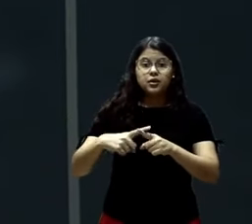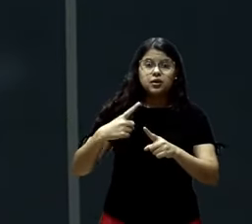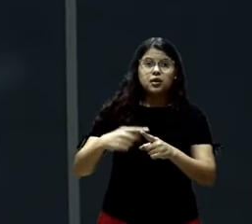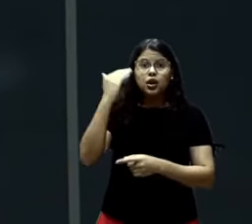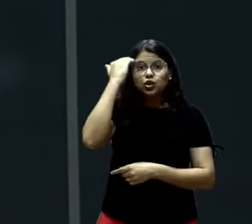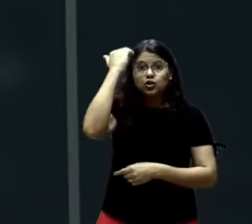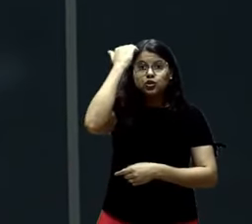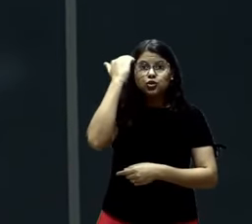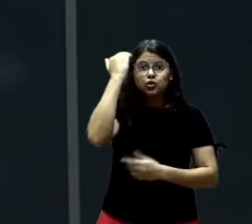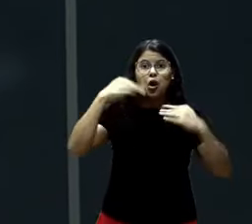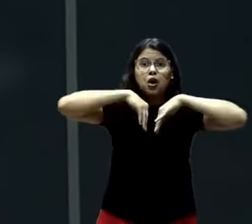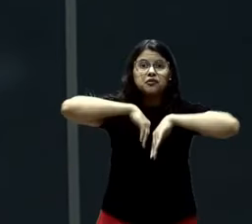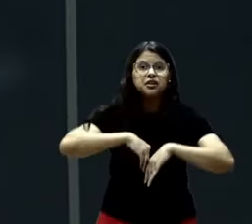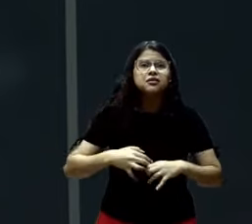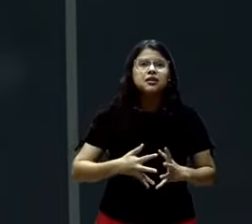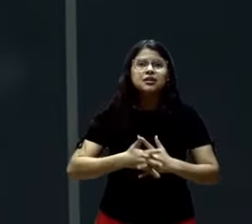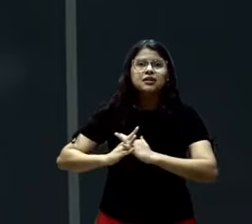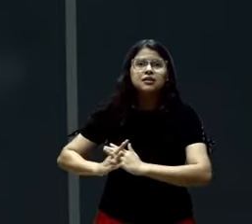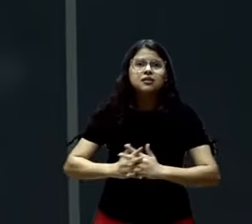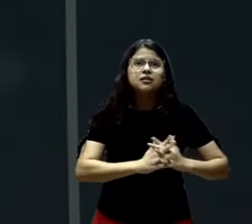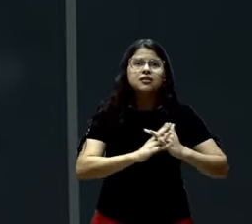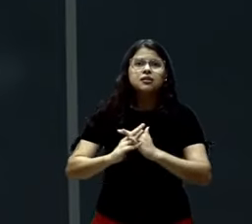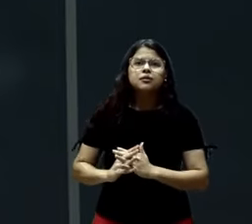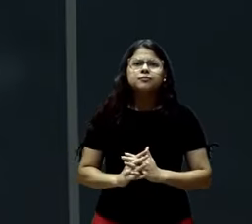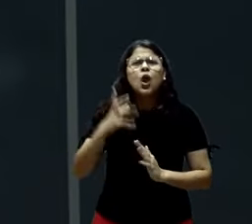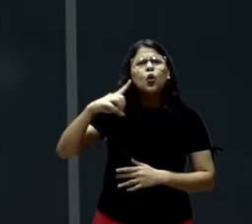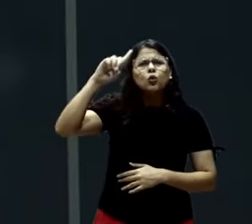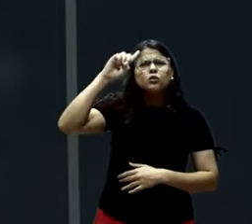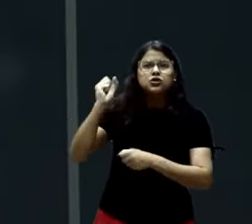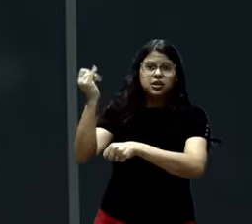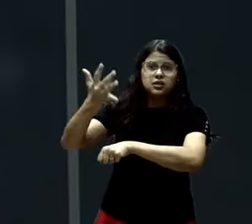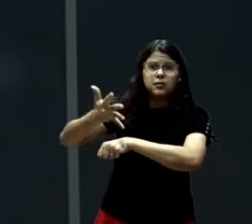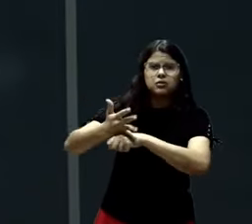Um dia eu estava orando tão forte pelo meu filho que ele acordou achando que estava acontecendo alguma coisa.